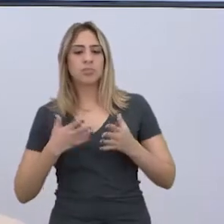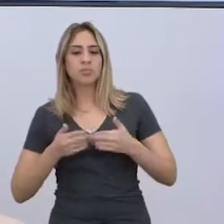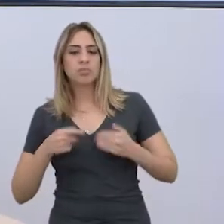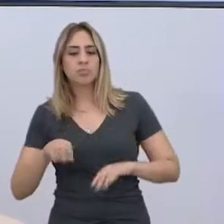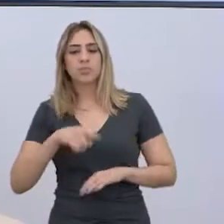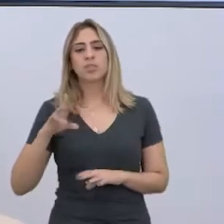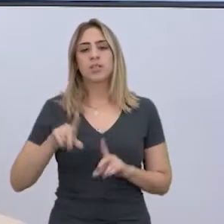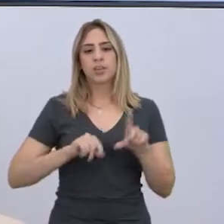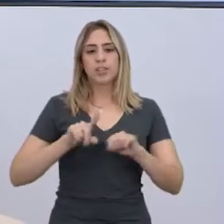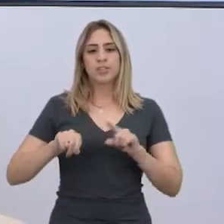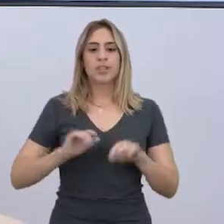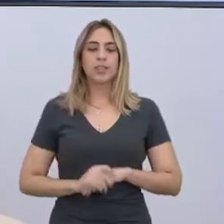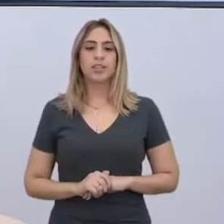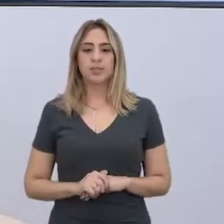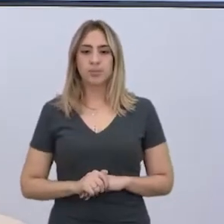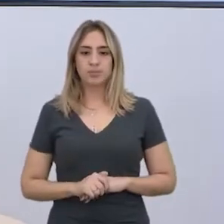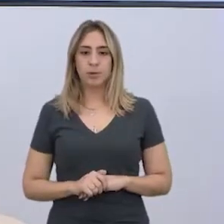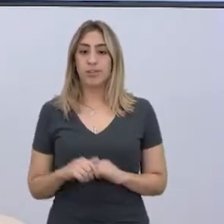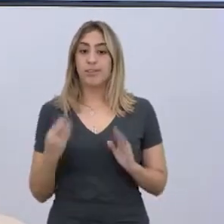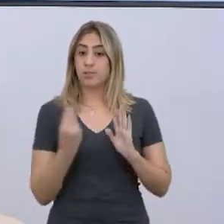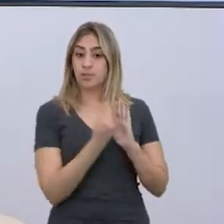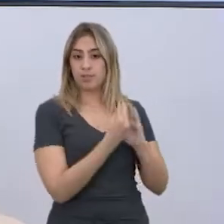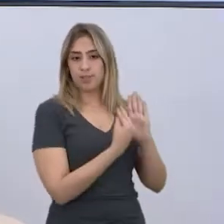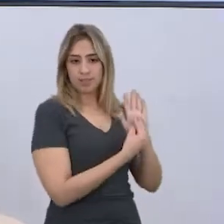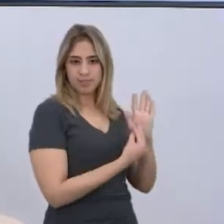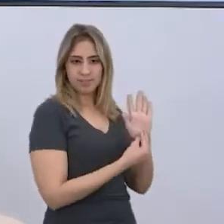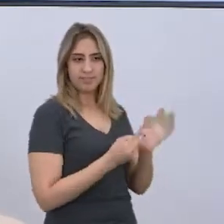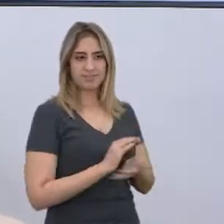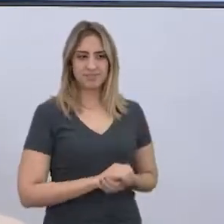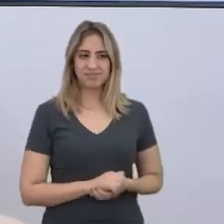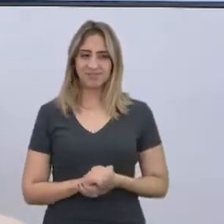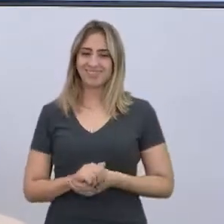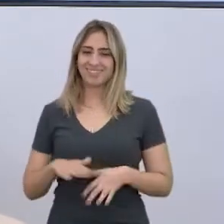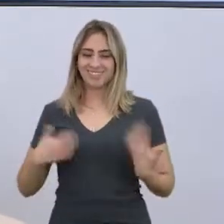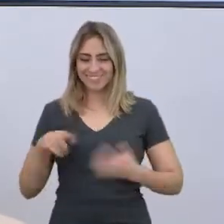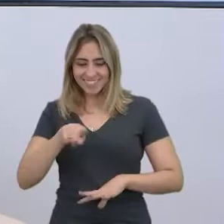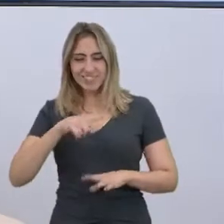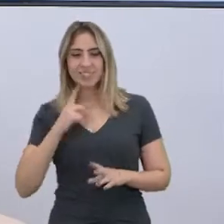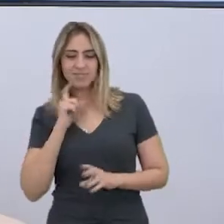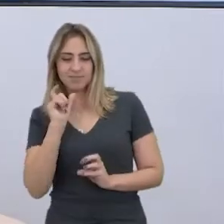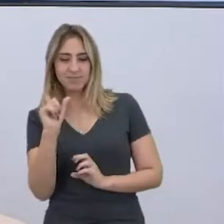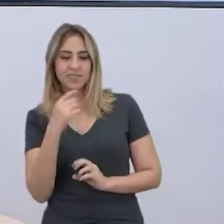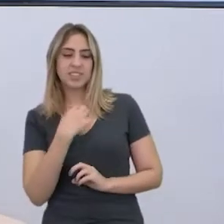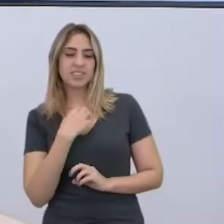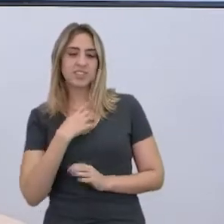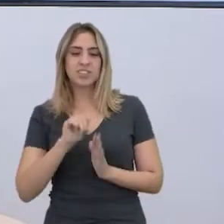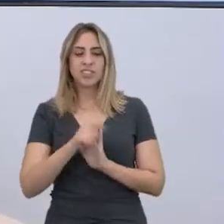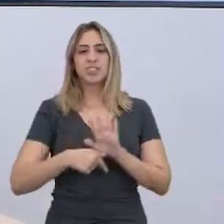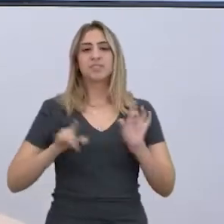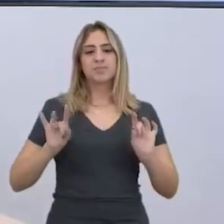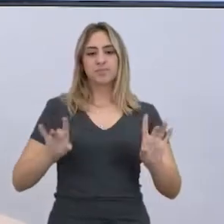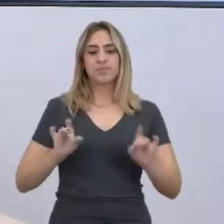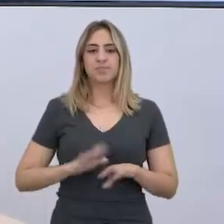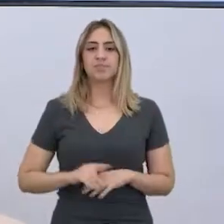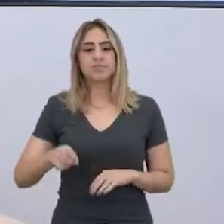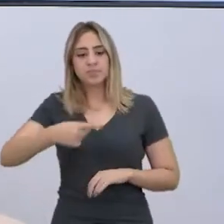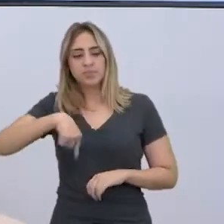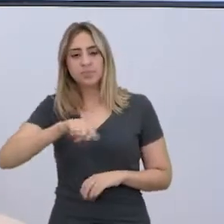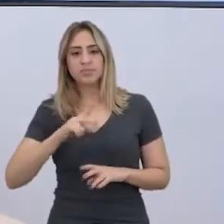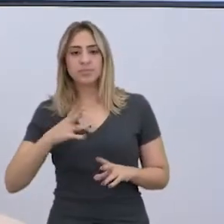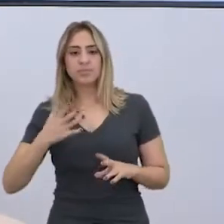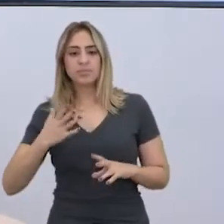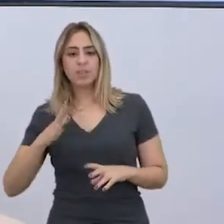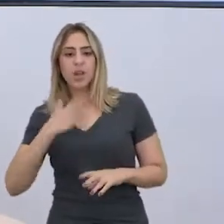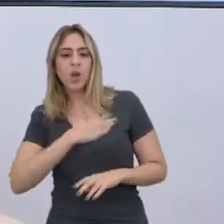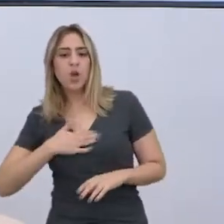vai preferir, não obrigatoriamente, que isso fique muito claro, ir para a sua balada do seu gênero específico. Ou se você curte, sei